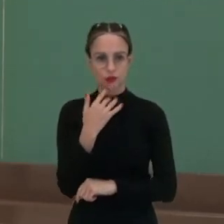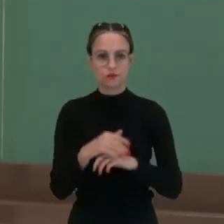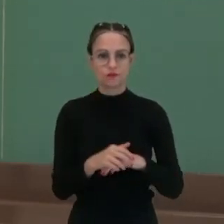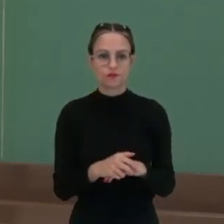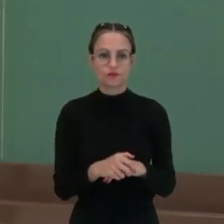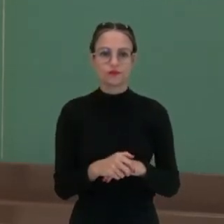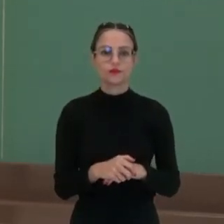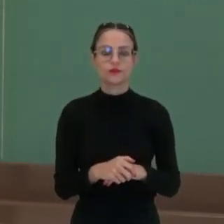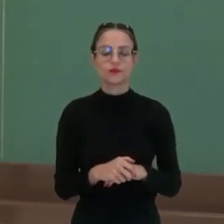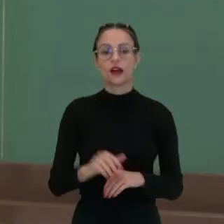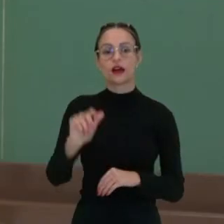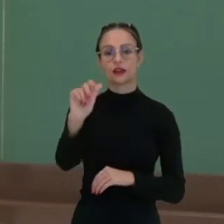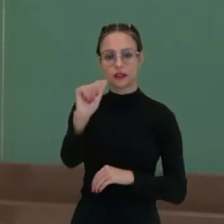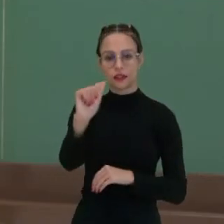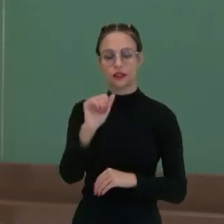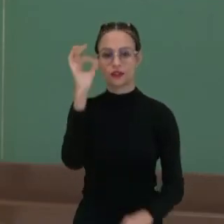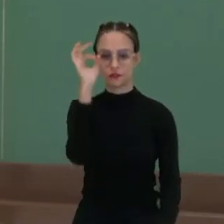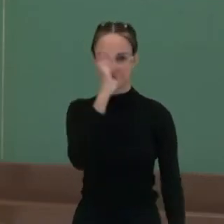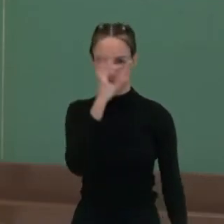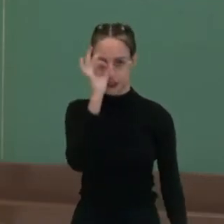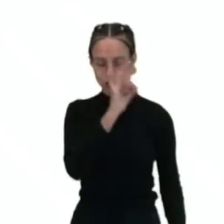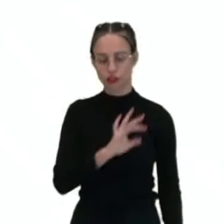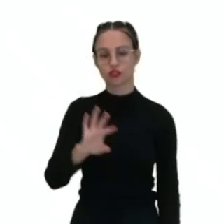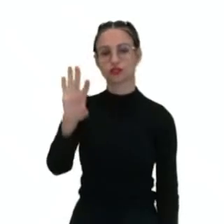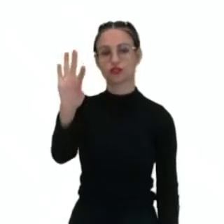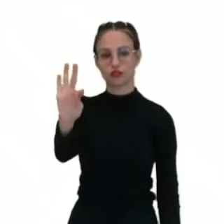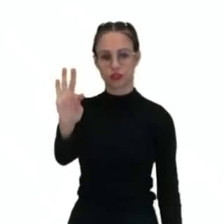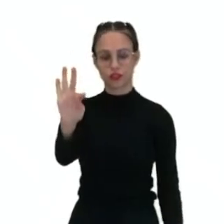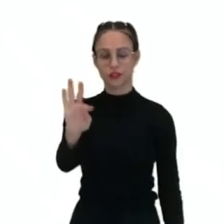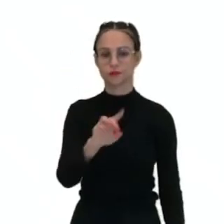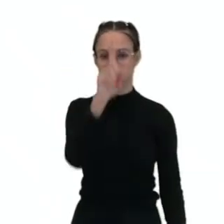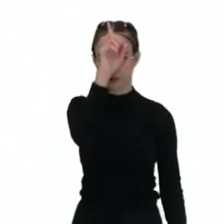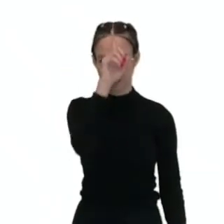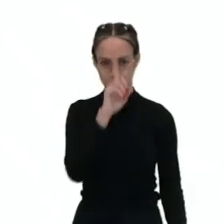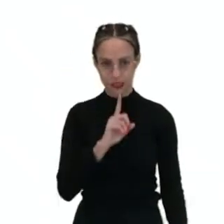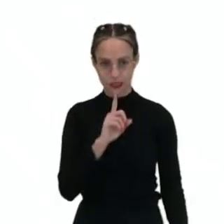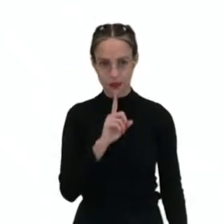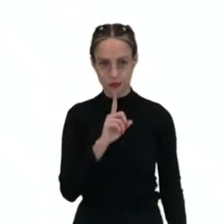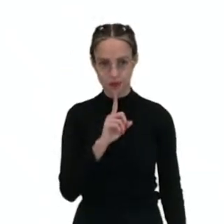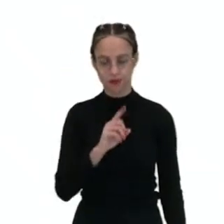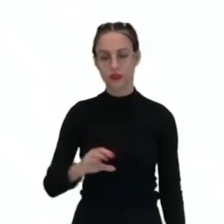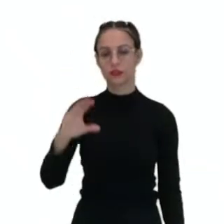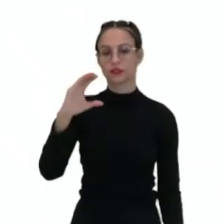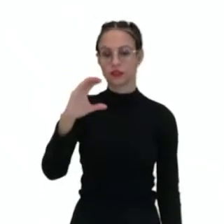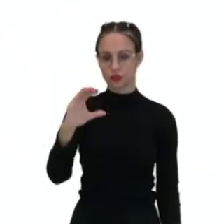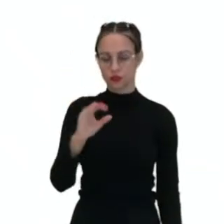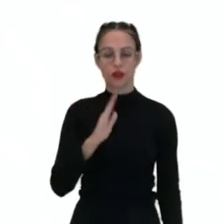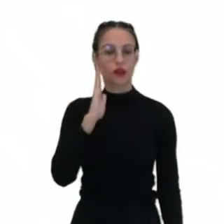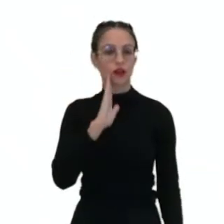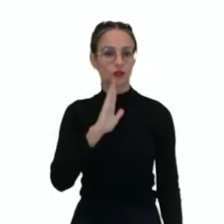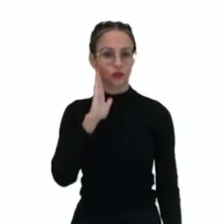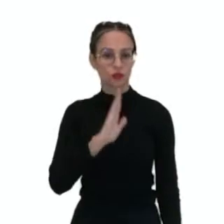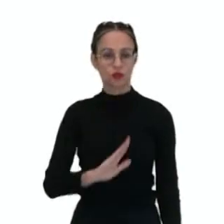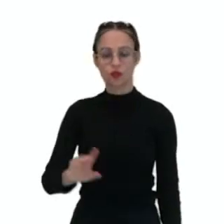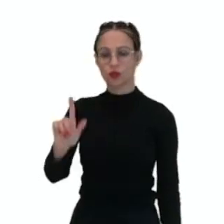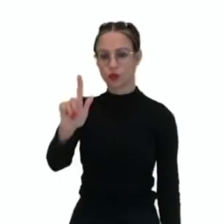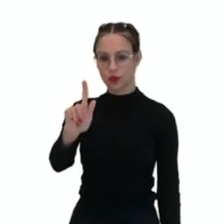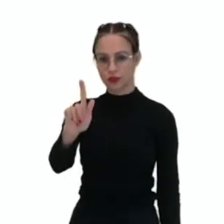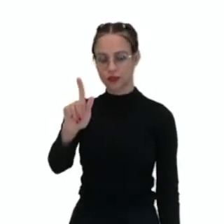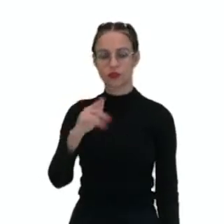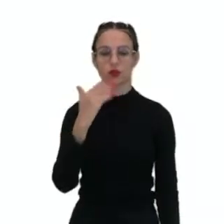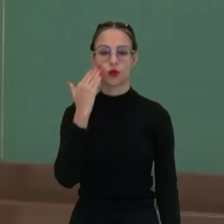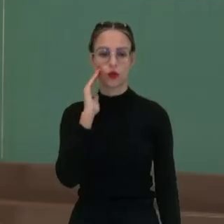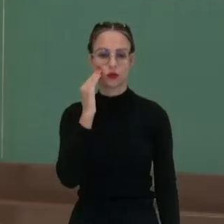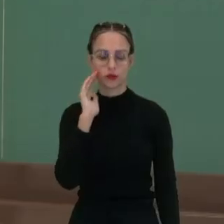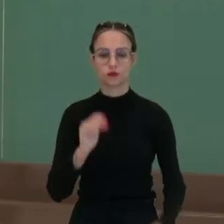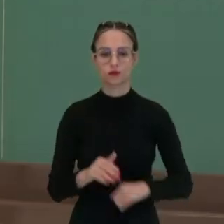pessoal? Então a adenina está em verde, timina está em amarelo, citosina em azul, guanina em